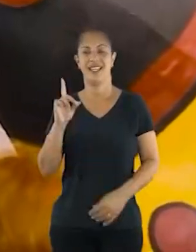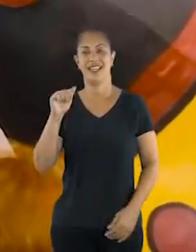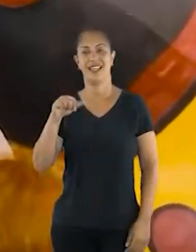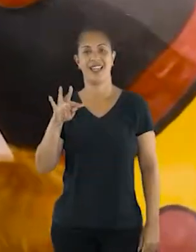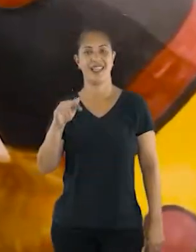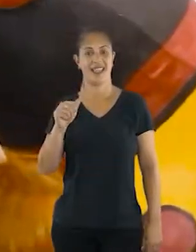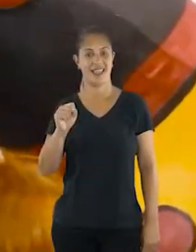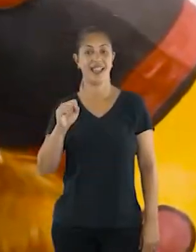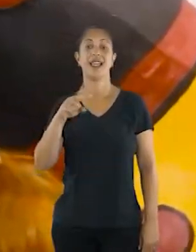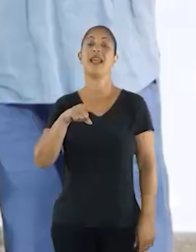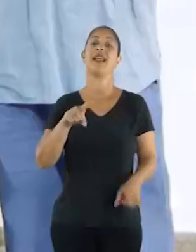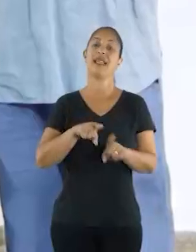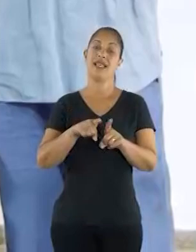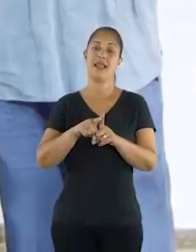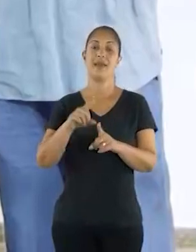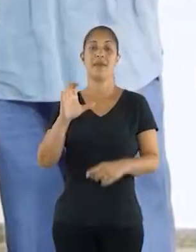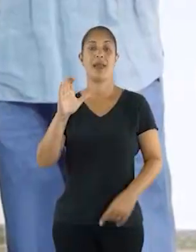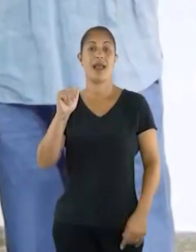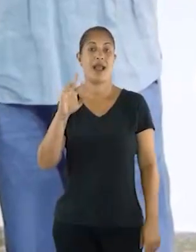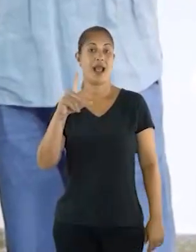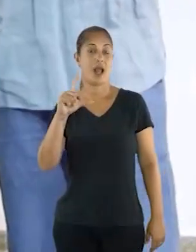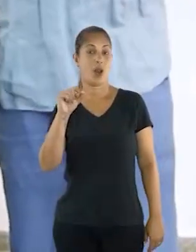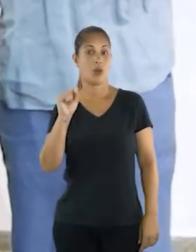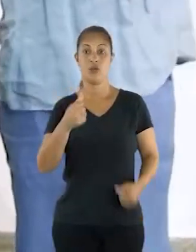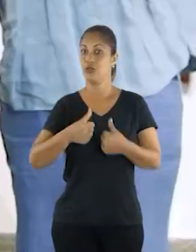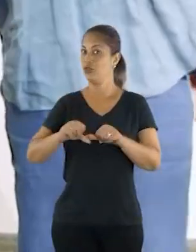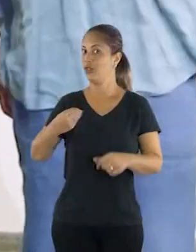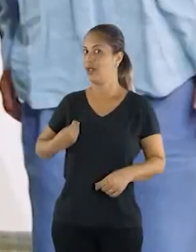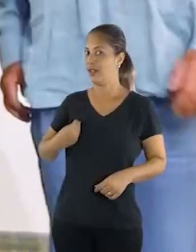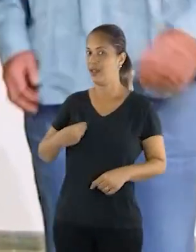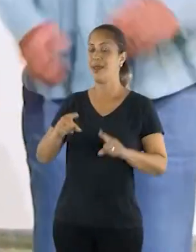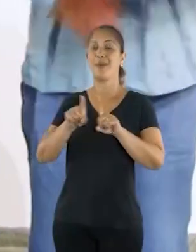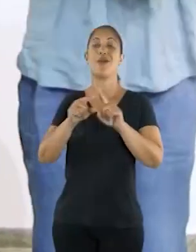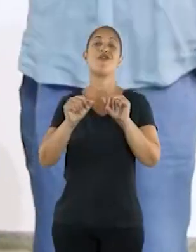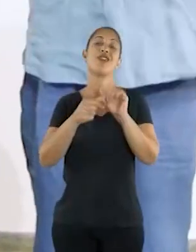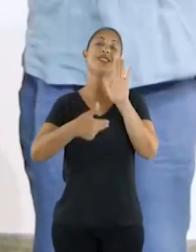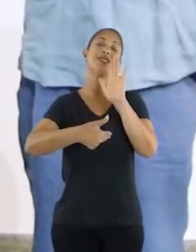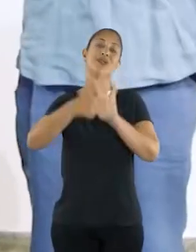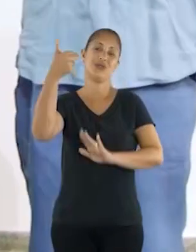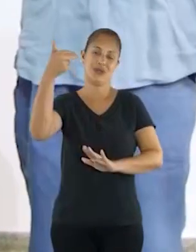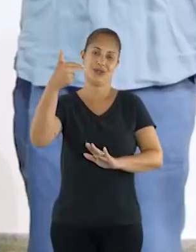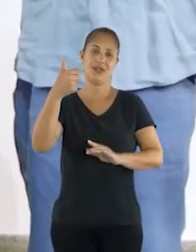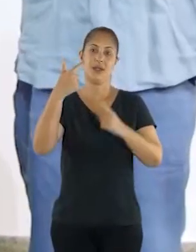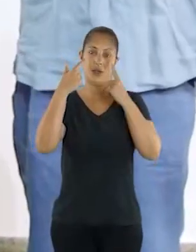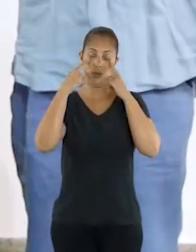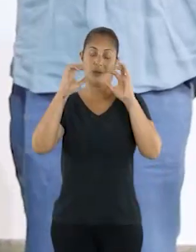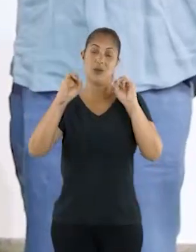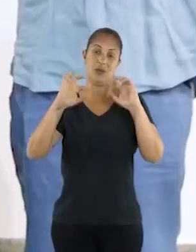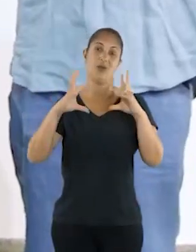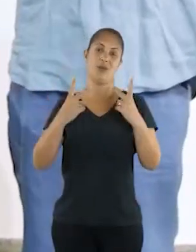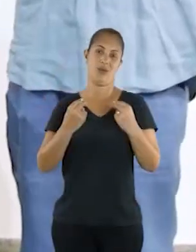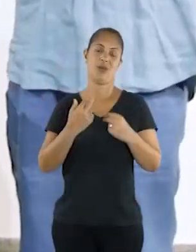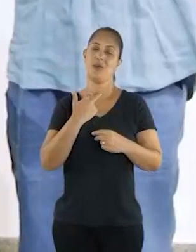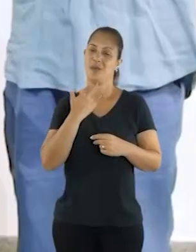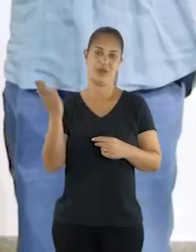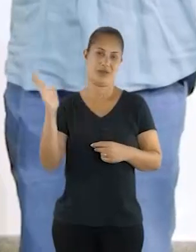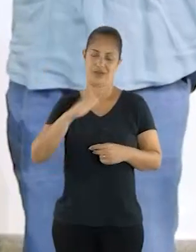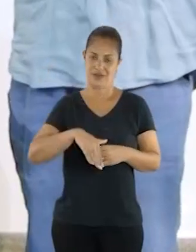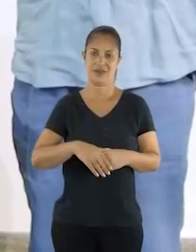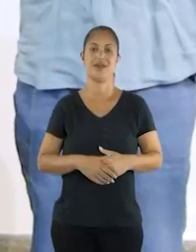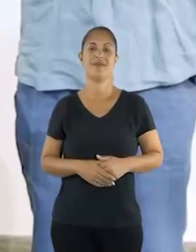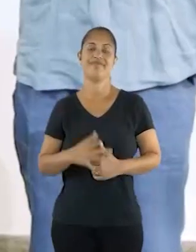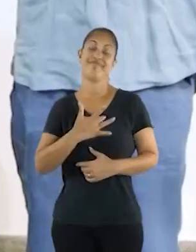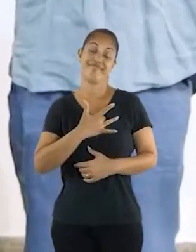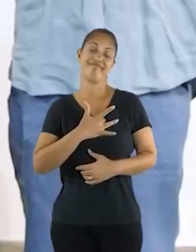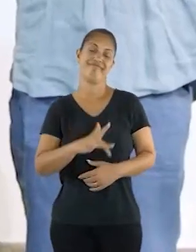Carlos Newton Júnior, que não está aqui hoje, porque ele fez uma cirurgia nos olhos e não pôde vir. Com